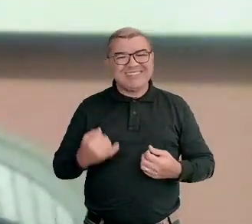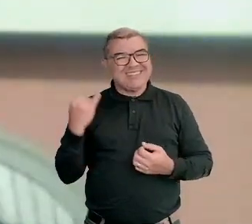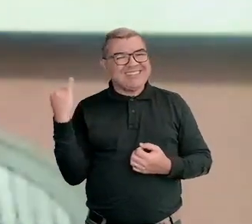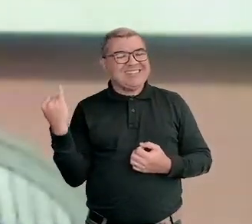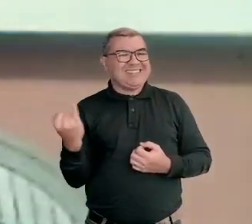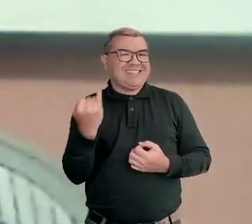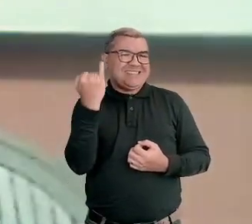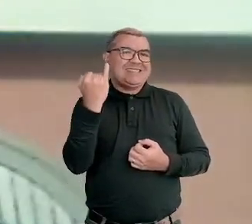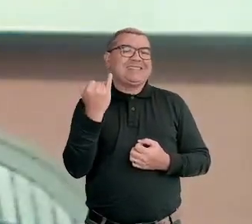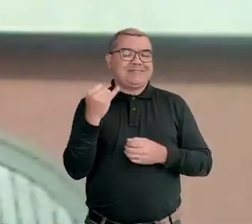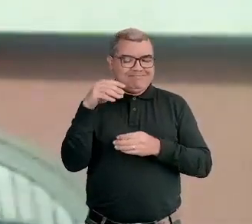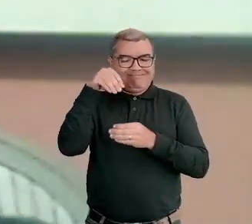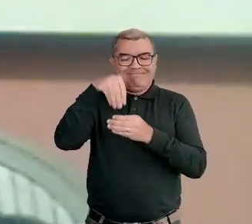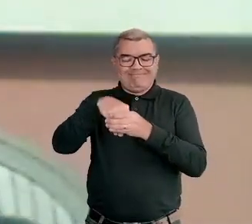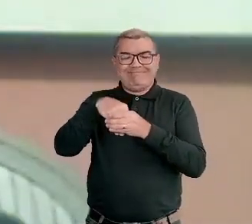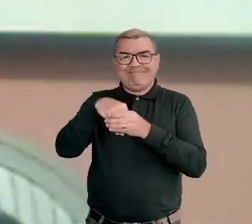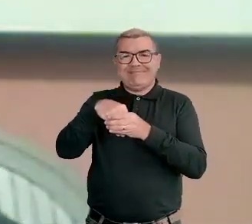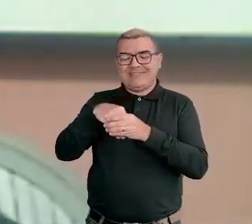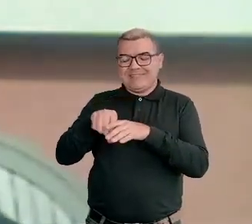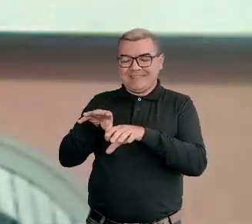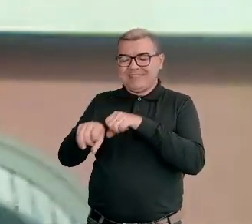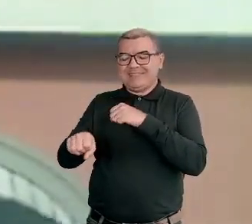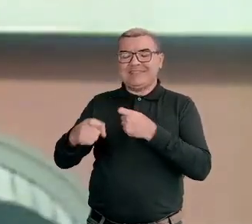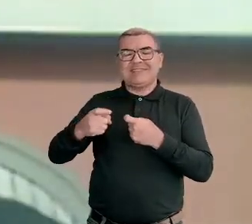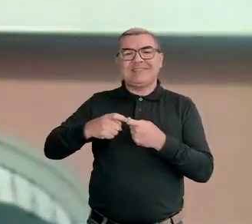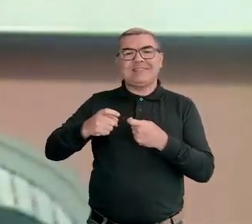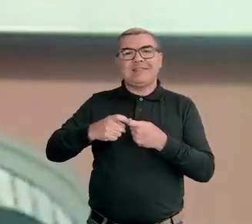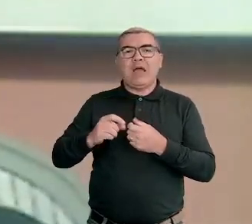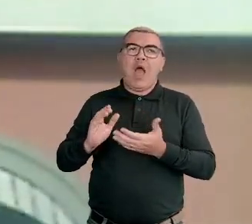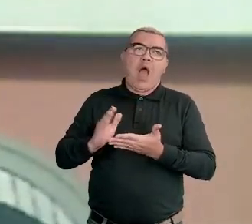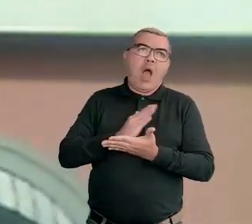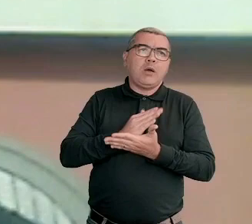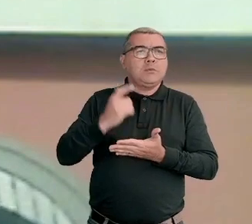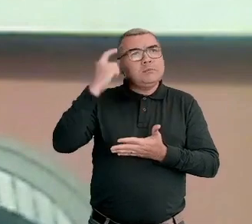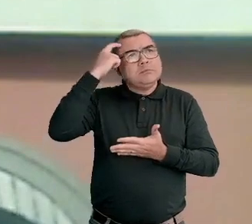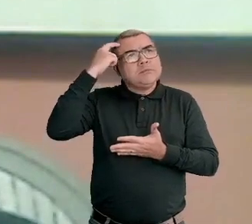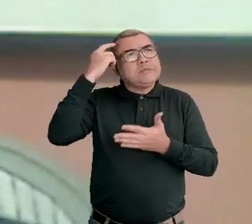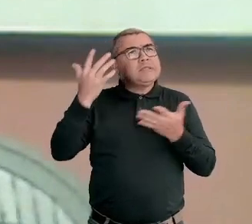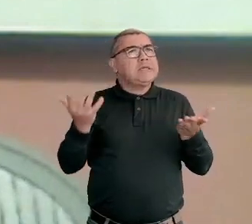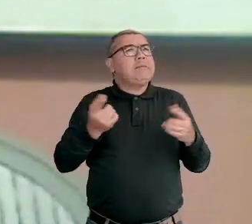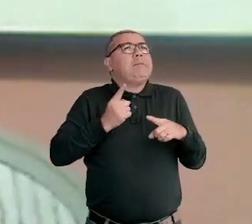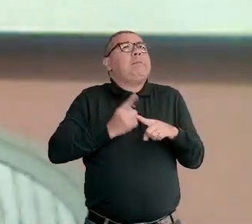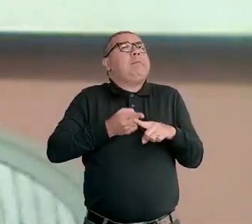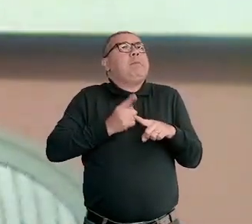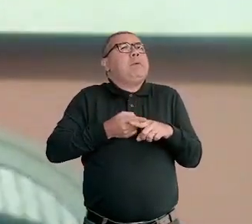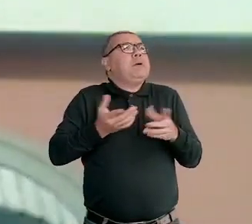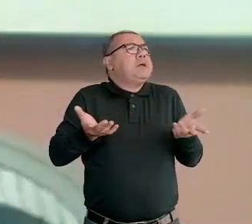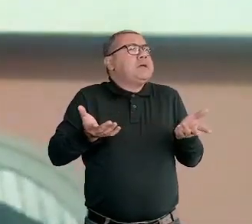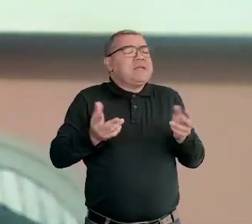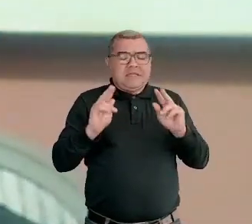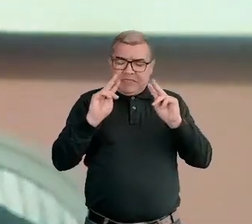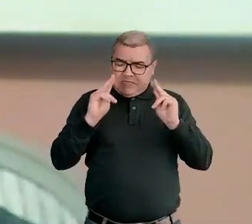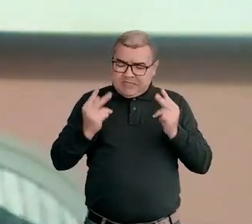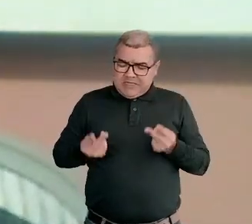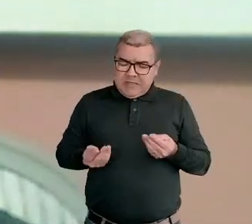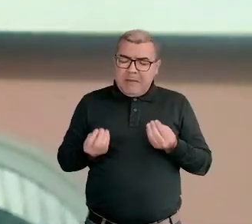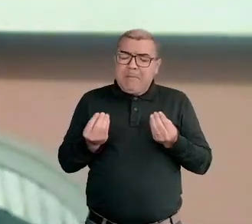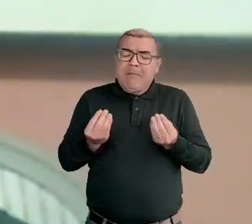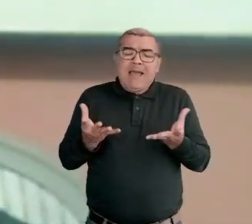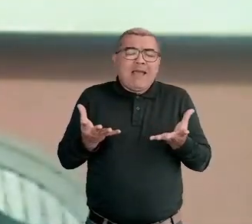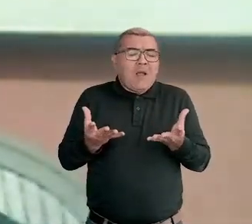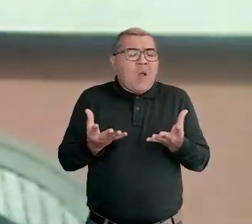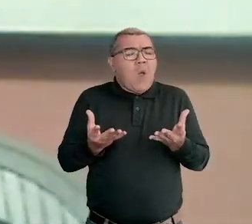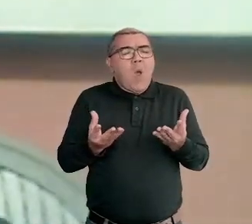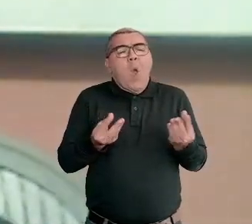humanidades é parte, sim, da formação. Aí vocês poderiam perguntar, puxa, mas como é que a gente passa humanidades para